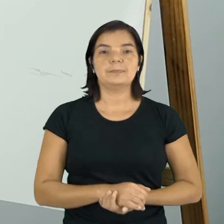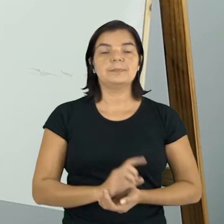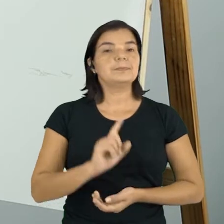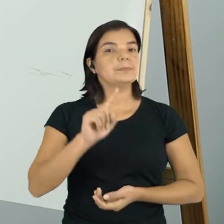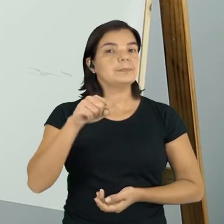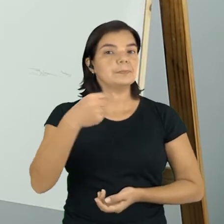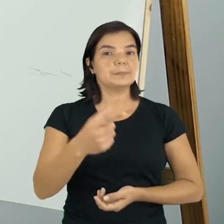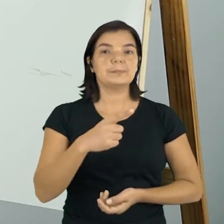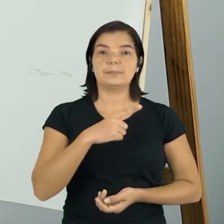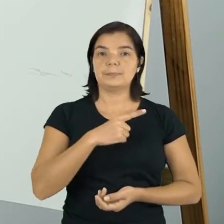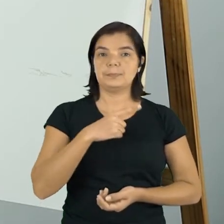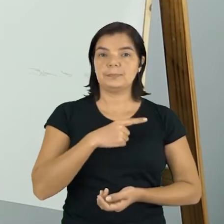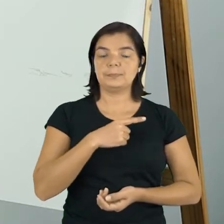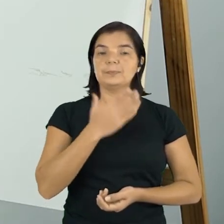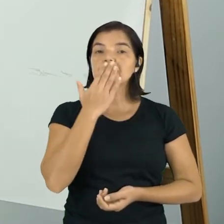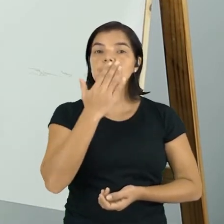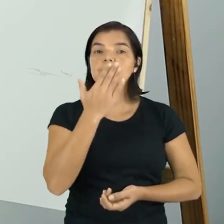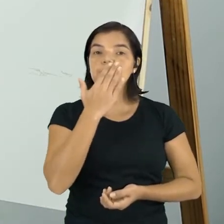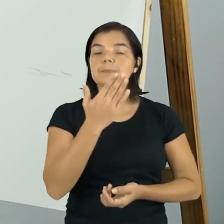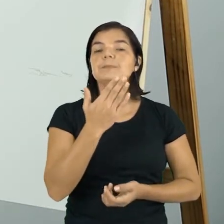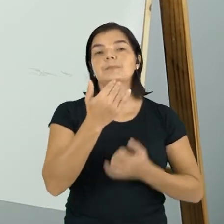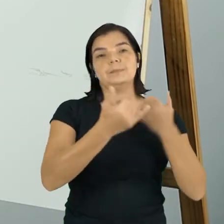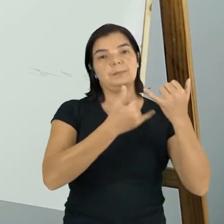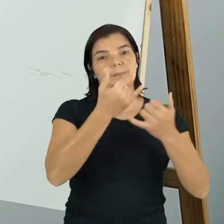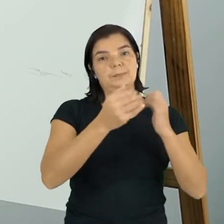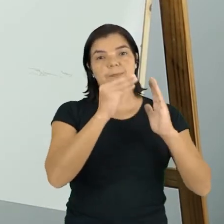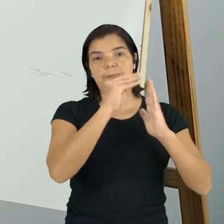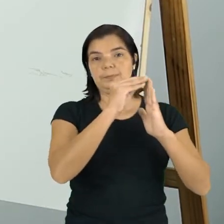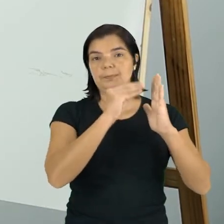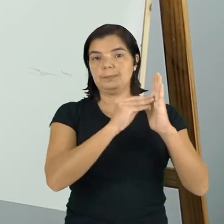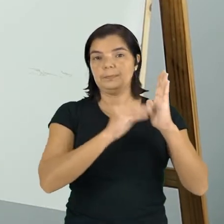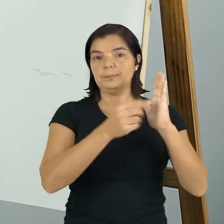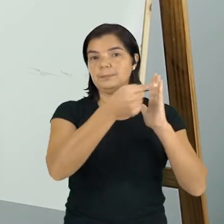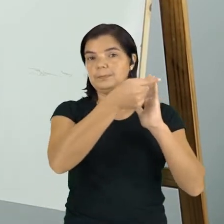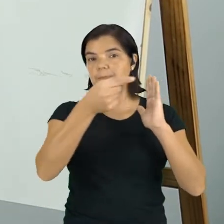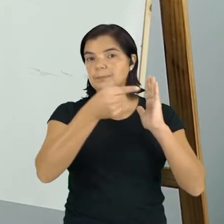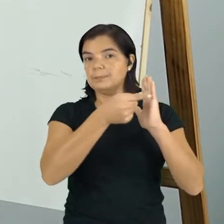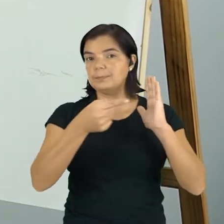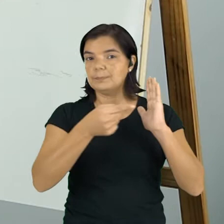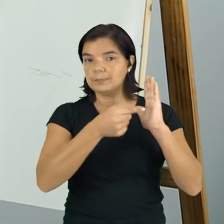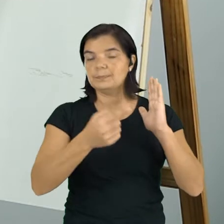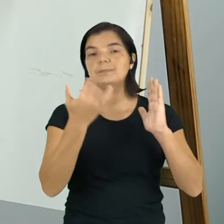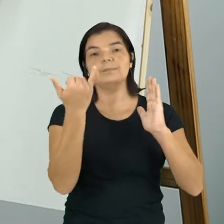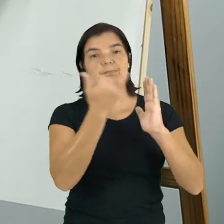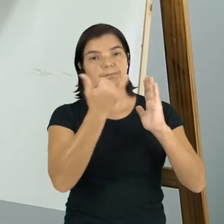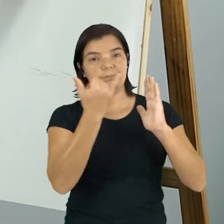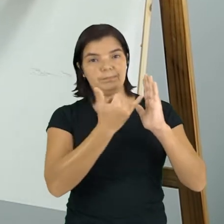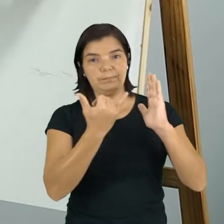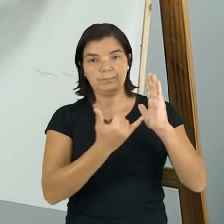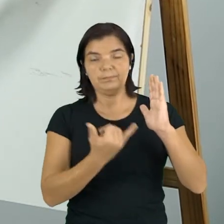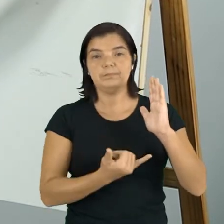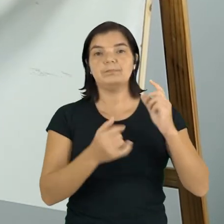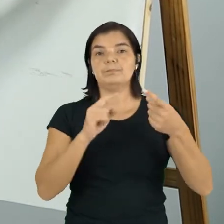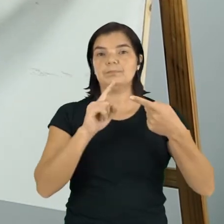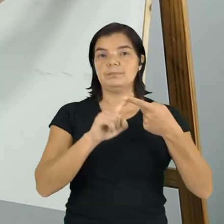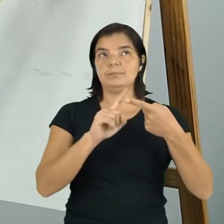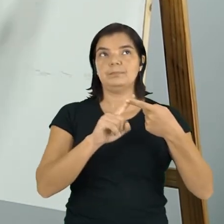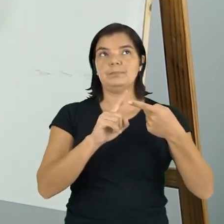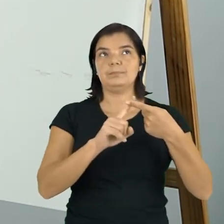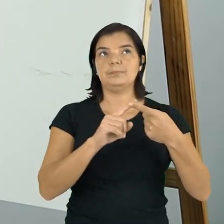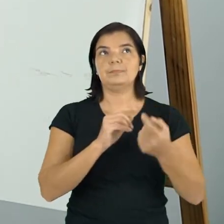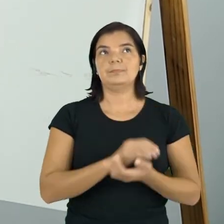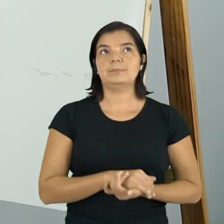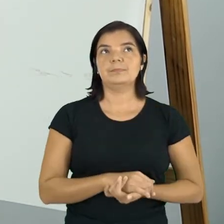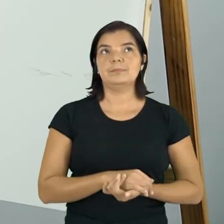E depois eu vou ter os tipos de brinquedo. Em cada linha eu vou ter uma informação. Nessa segunda linha, eu já vou